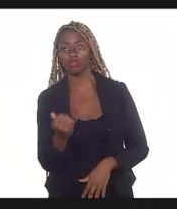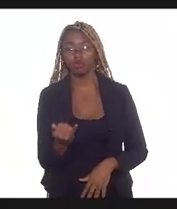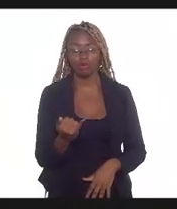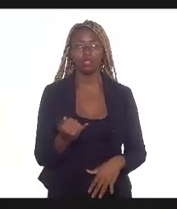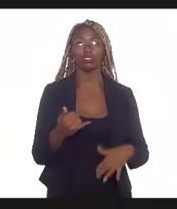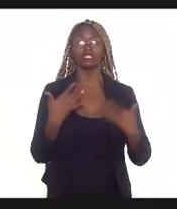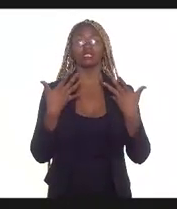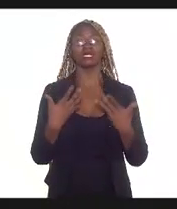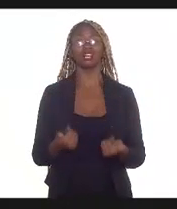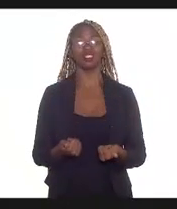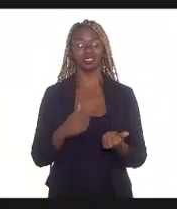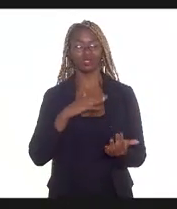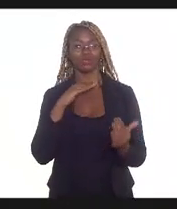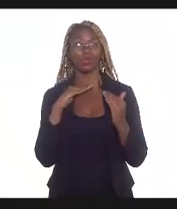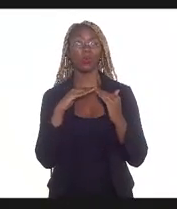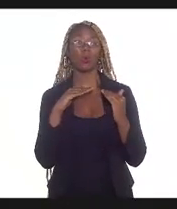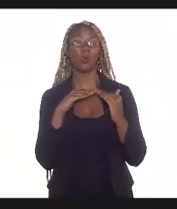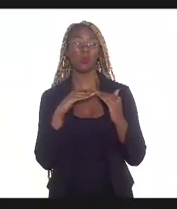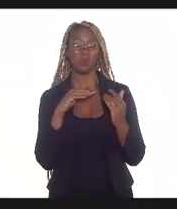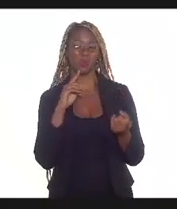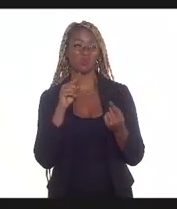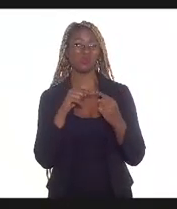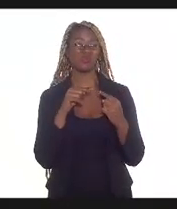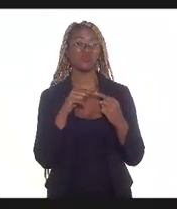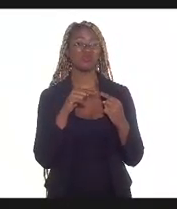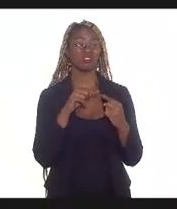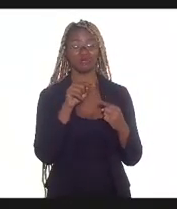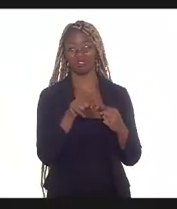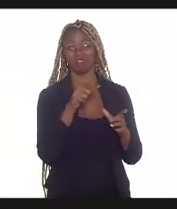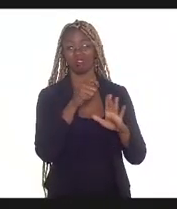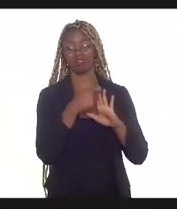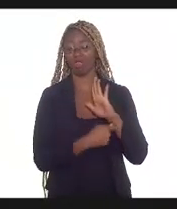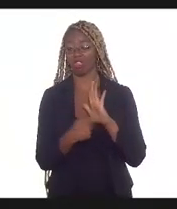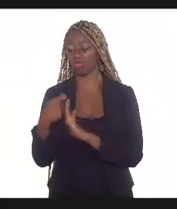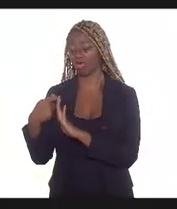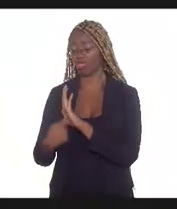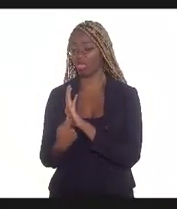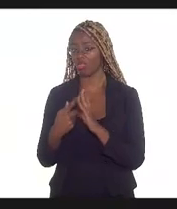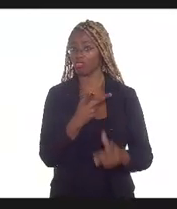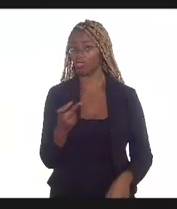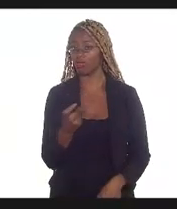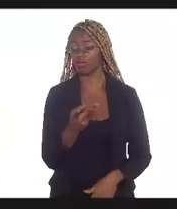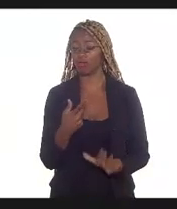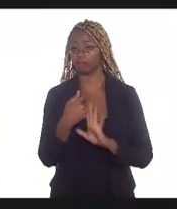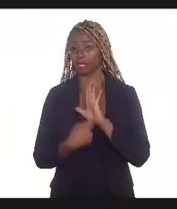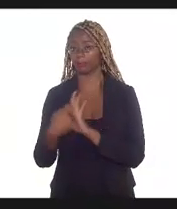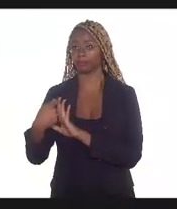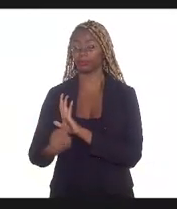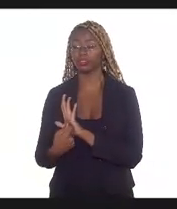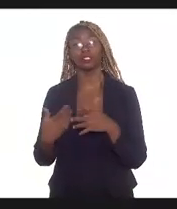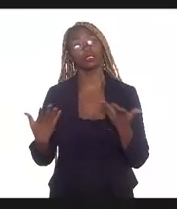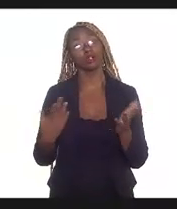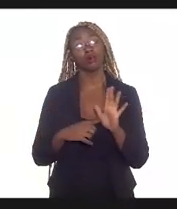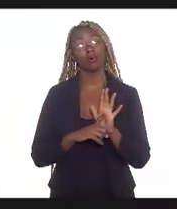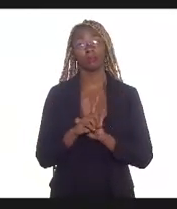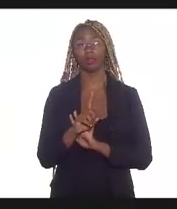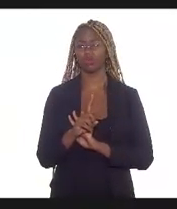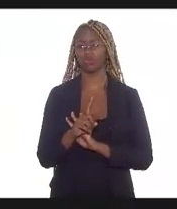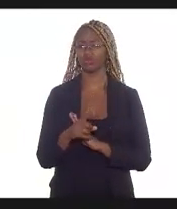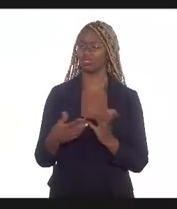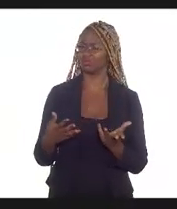que acomodou, no nosso entendimento, a redação dos dois. Então, aqui, a pergunta seria se melhor